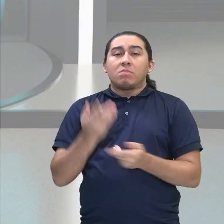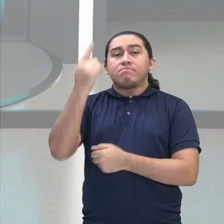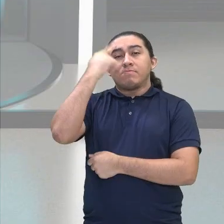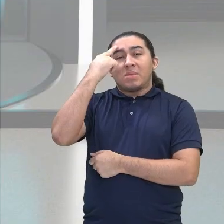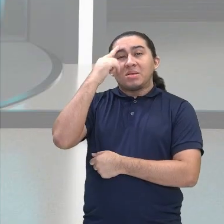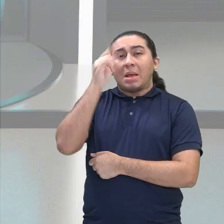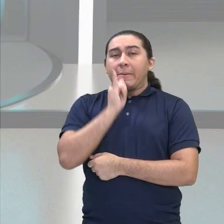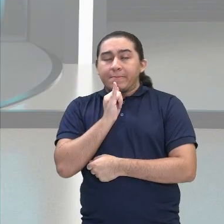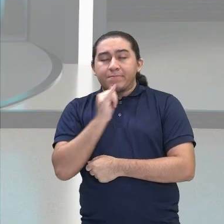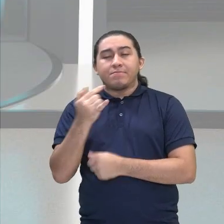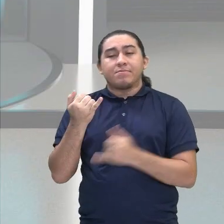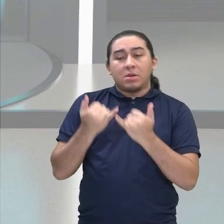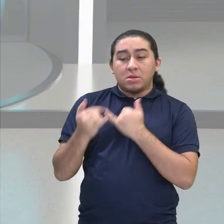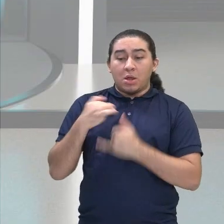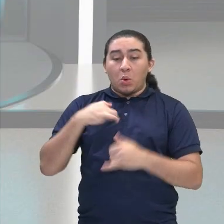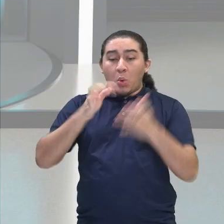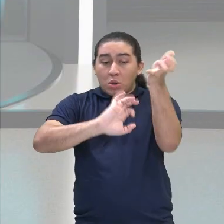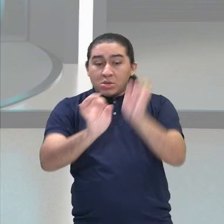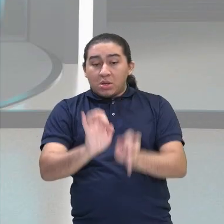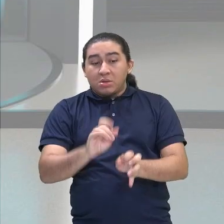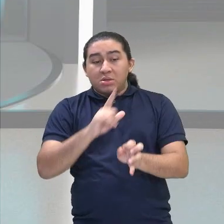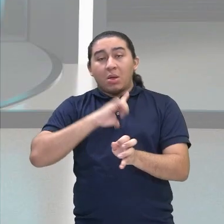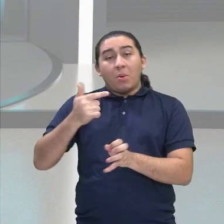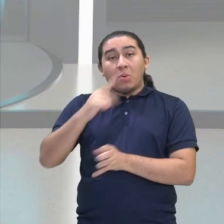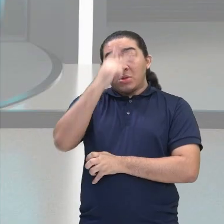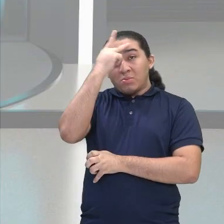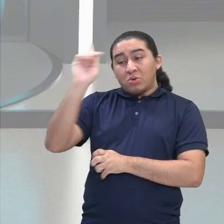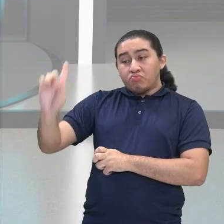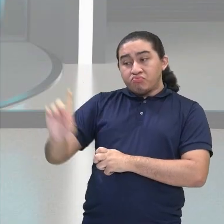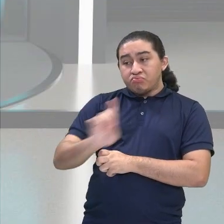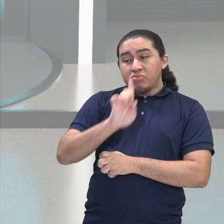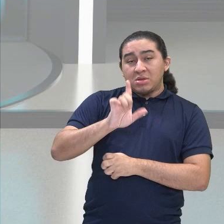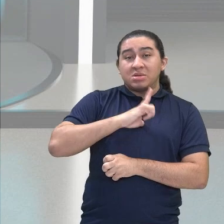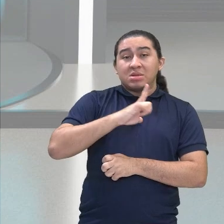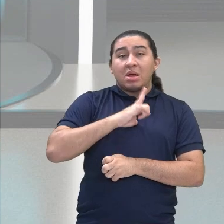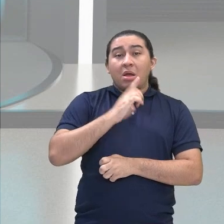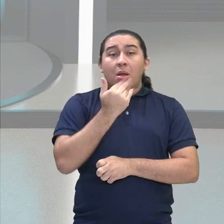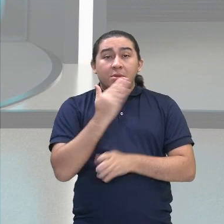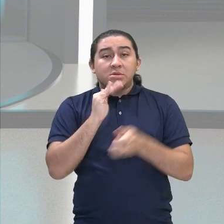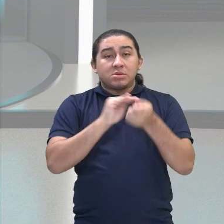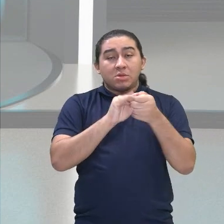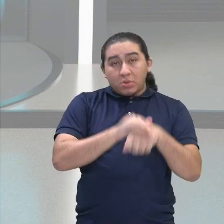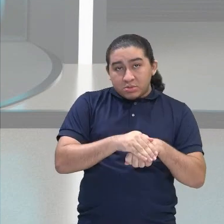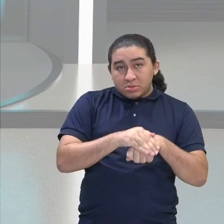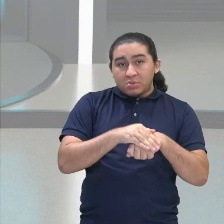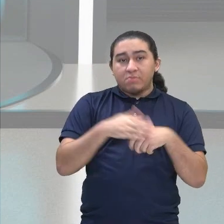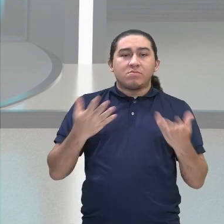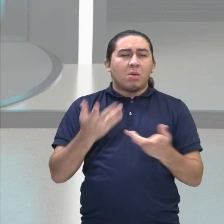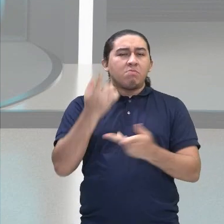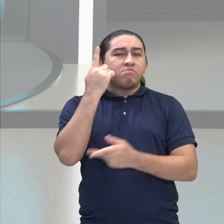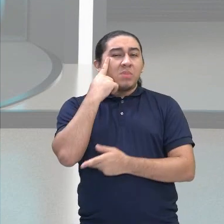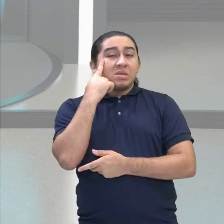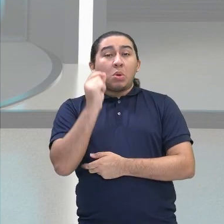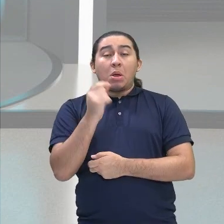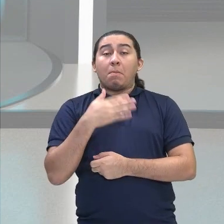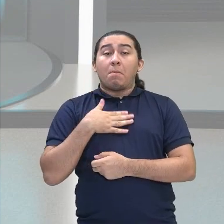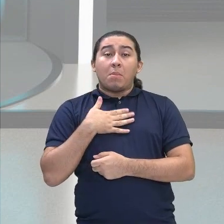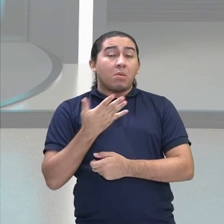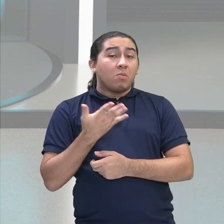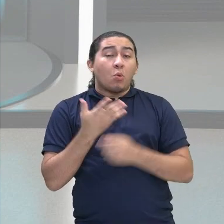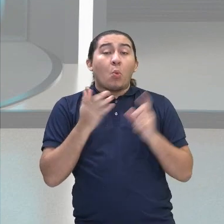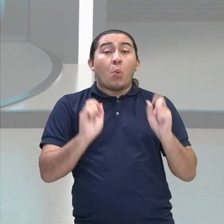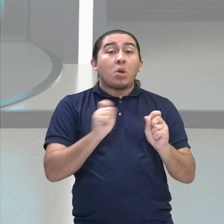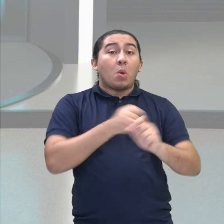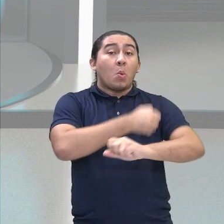estivesse organizando para receber alguém para um jantar. Olha só, eu vou primeiro pensar no meu menu. O que eu